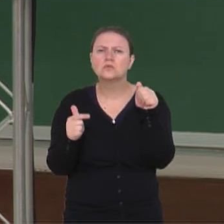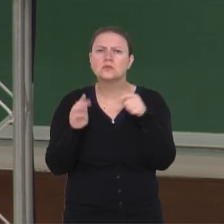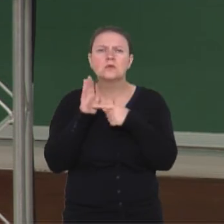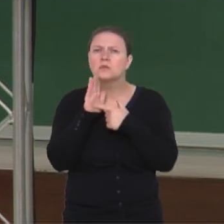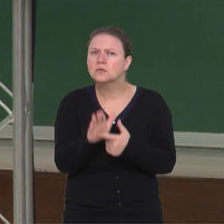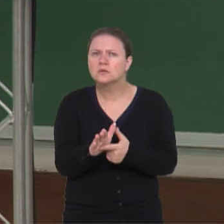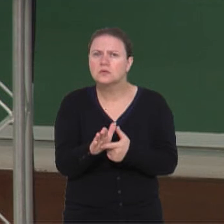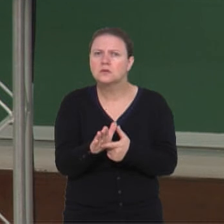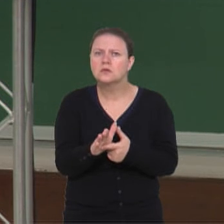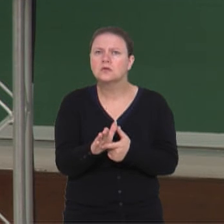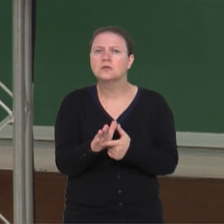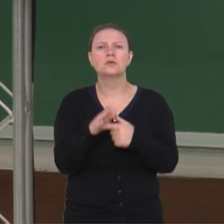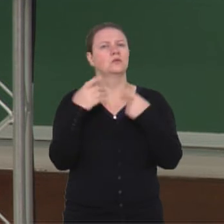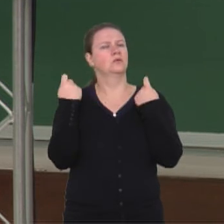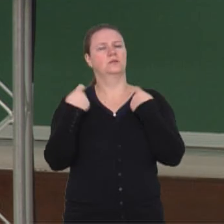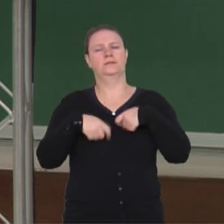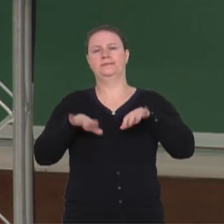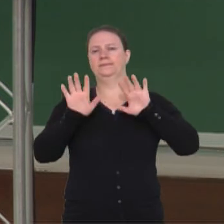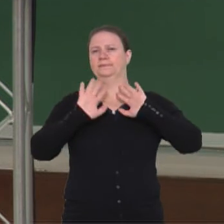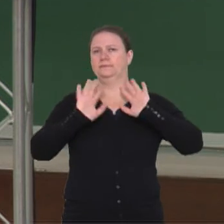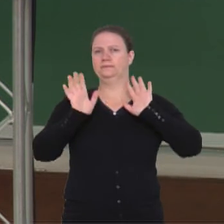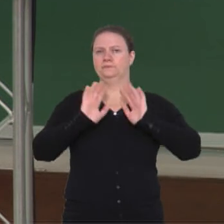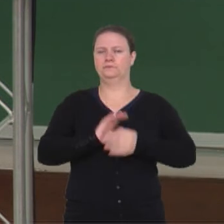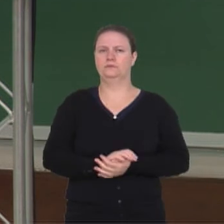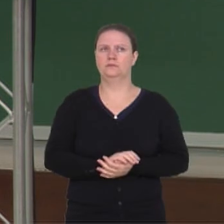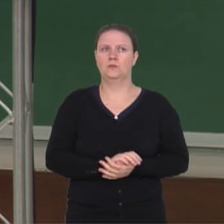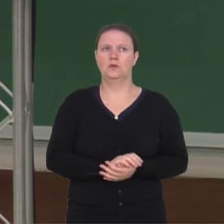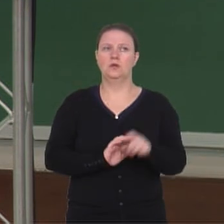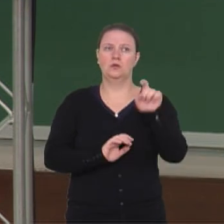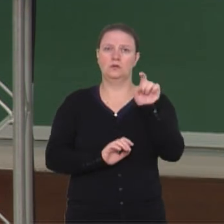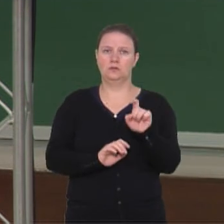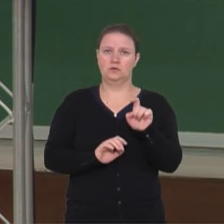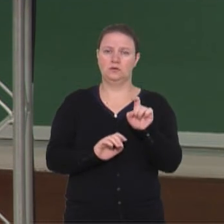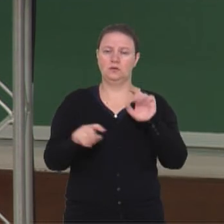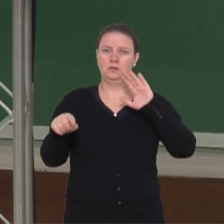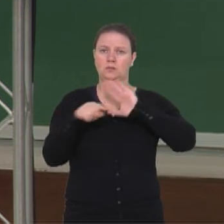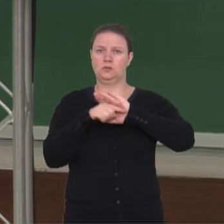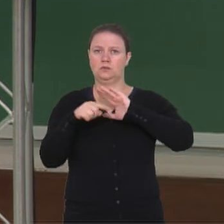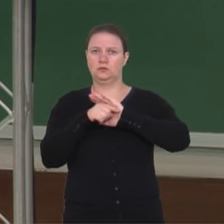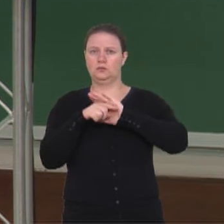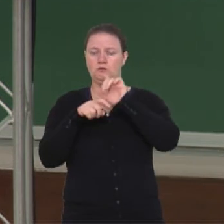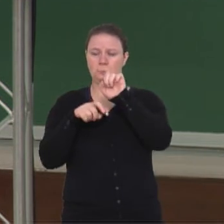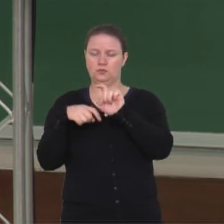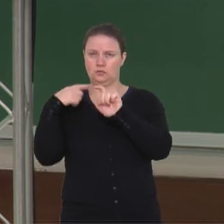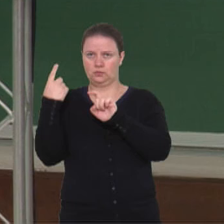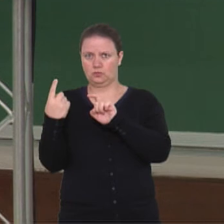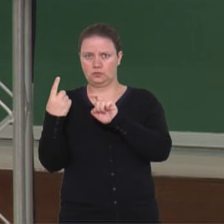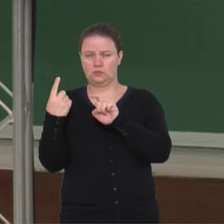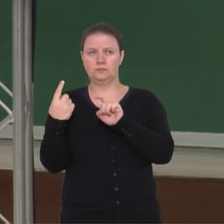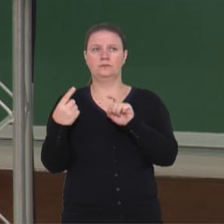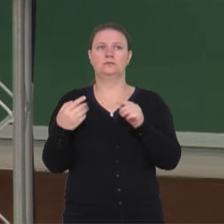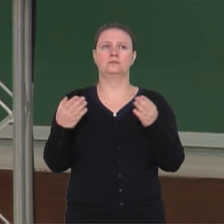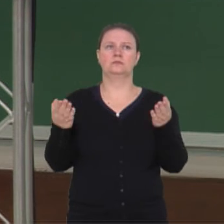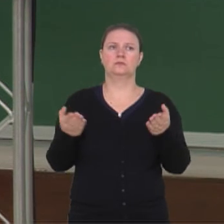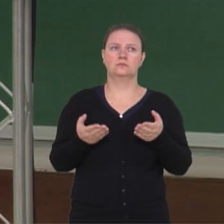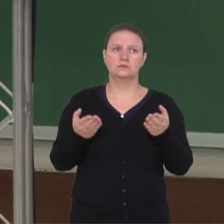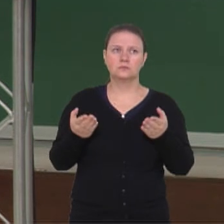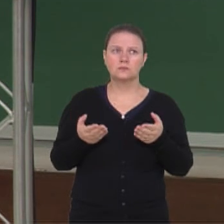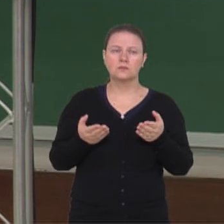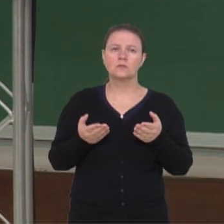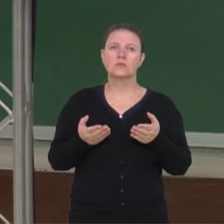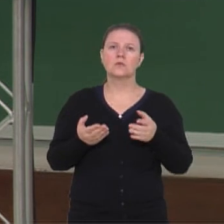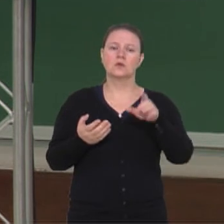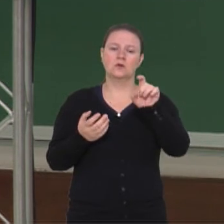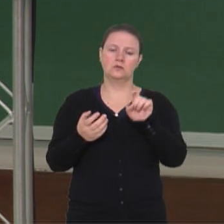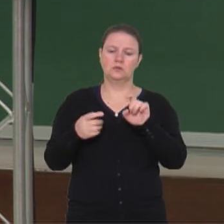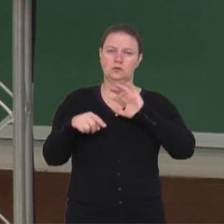precisa, né? Multiplicar por 1, não precisa. X menos X1, X menos X2. Como resultado da fatoração, você